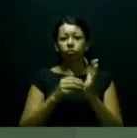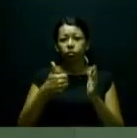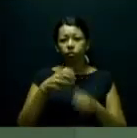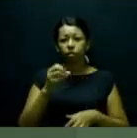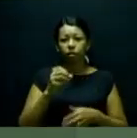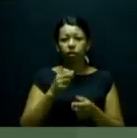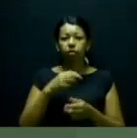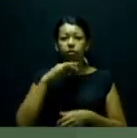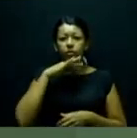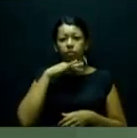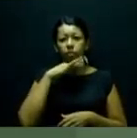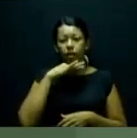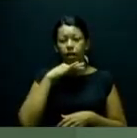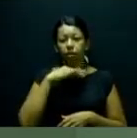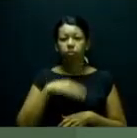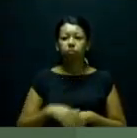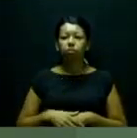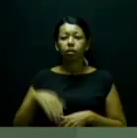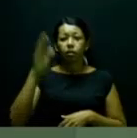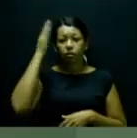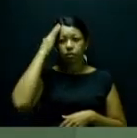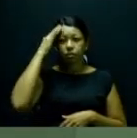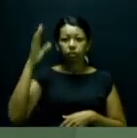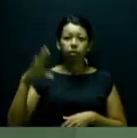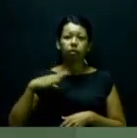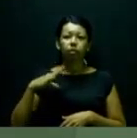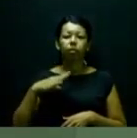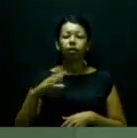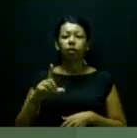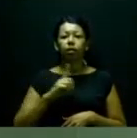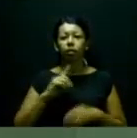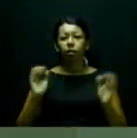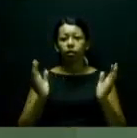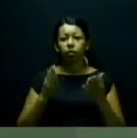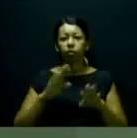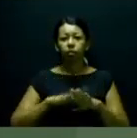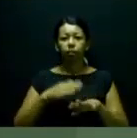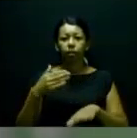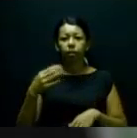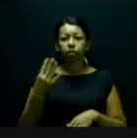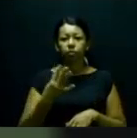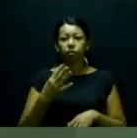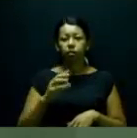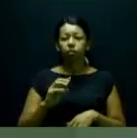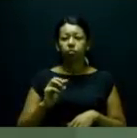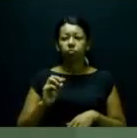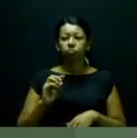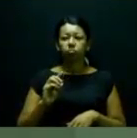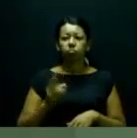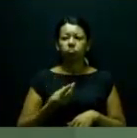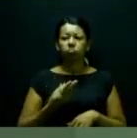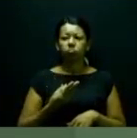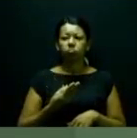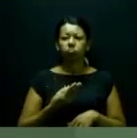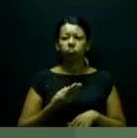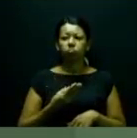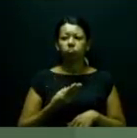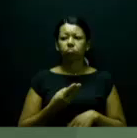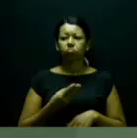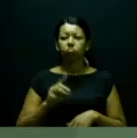no último dia 10 de março do corrente ano, dando conta que nossa cidade dispõe atualmente de mais de 4 mil vagas em creche, se aproximando de 5 mil